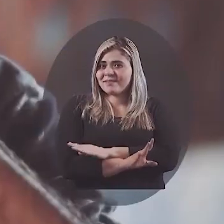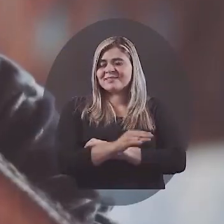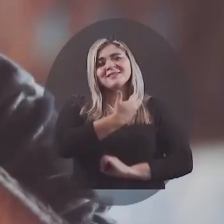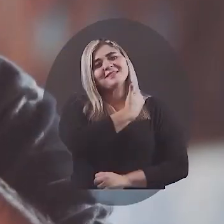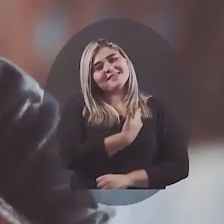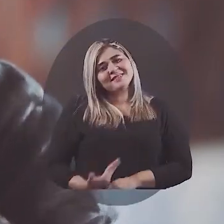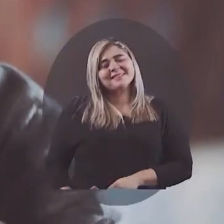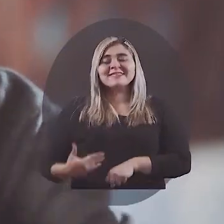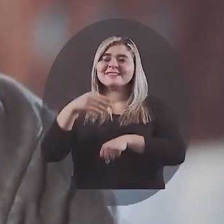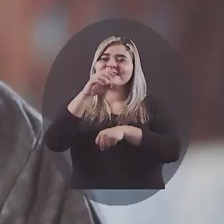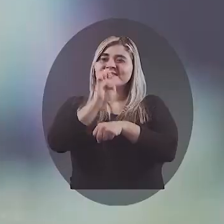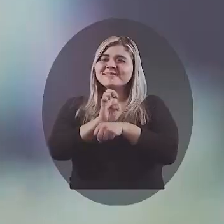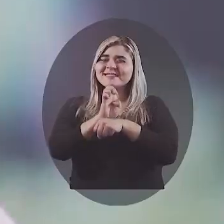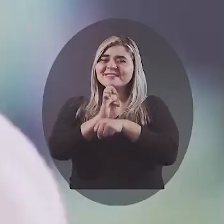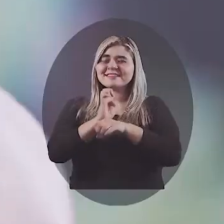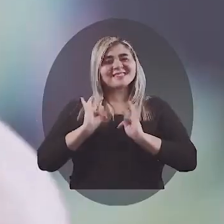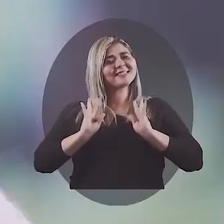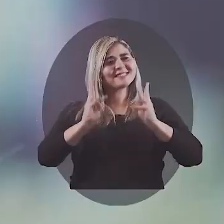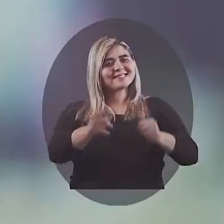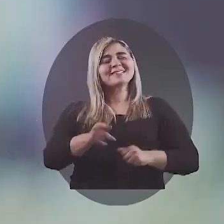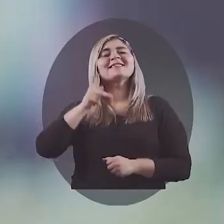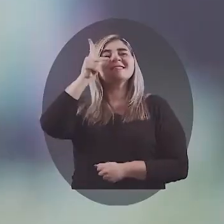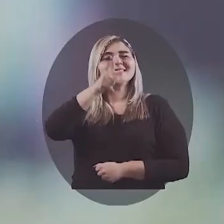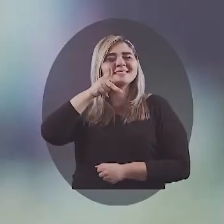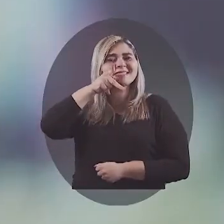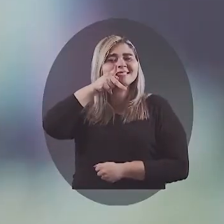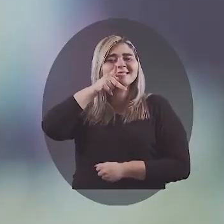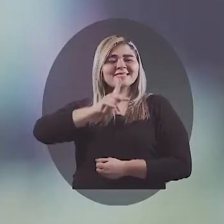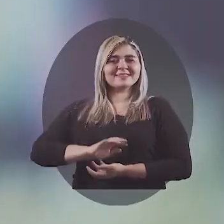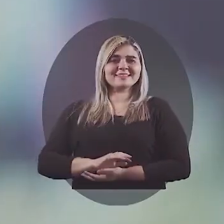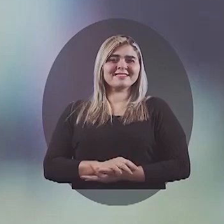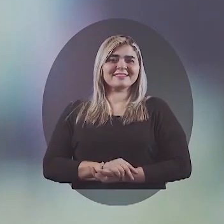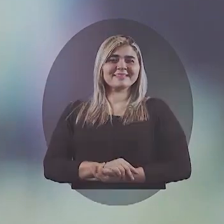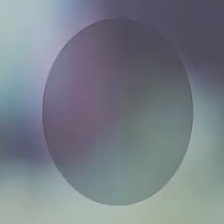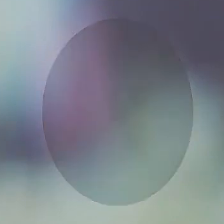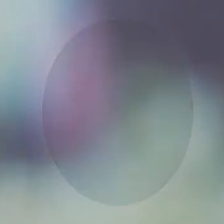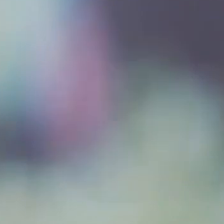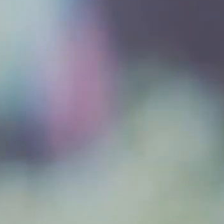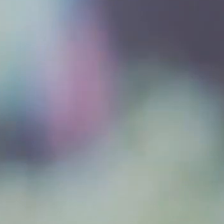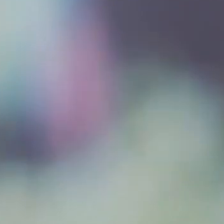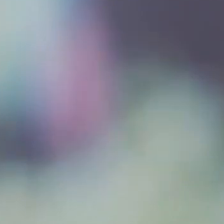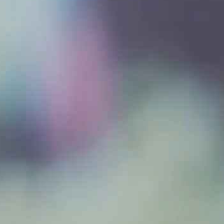mas ainda não acabou. Governo do Estado. Somos todos Paraíba.